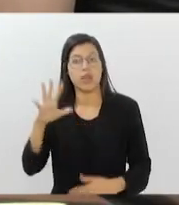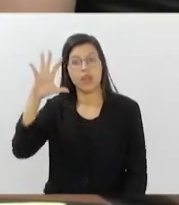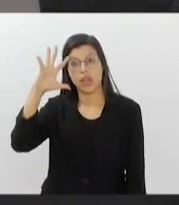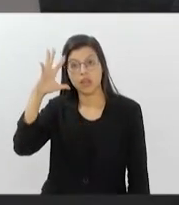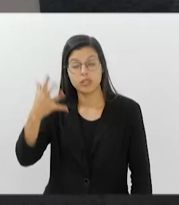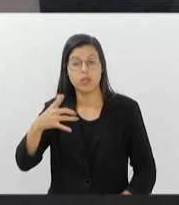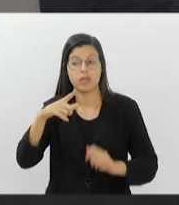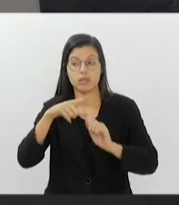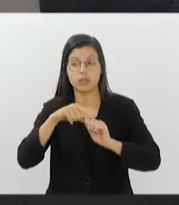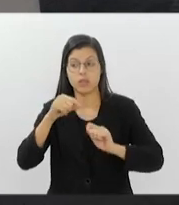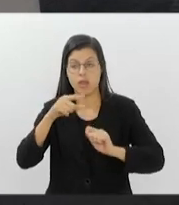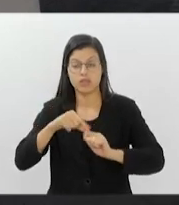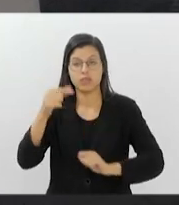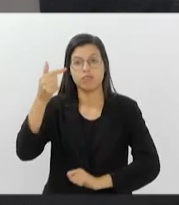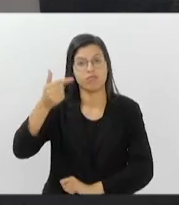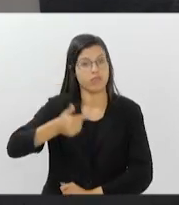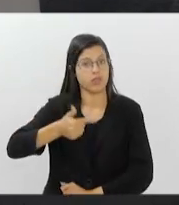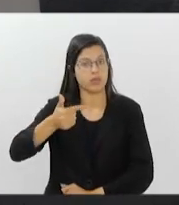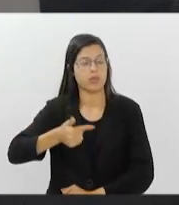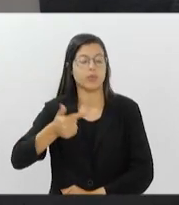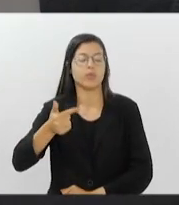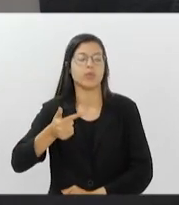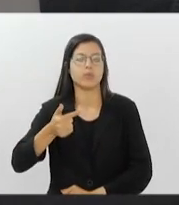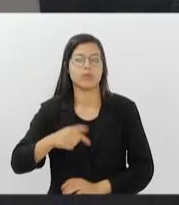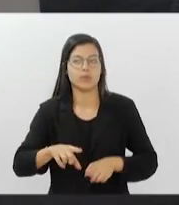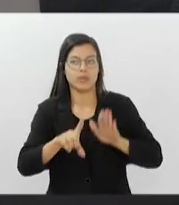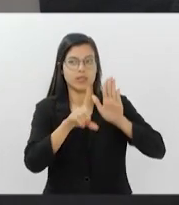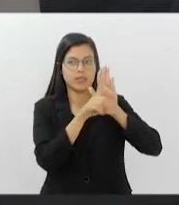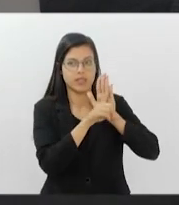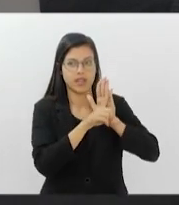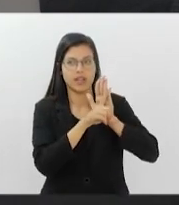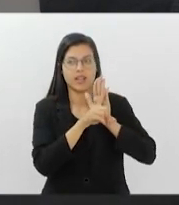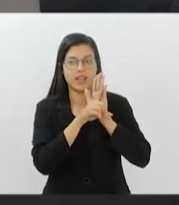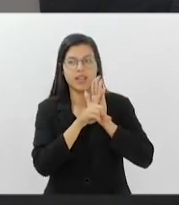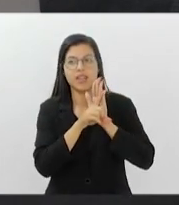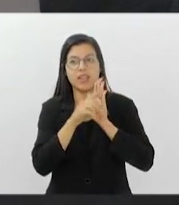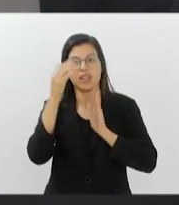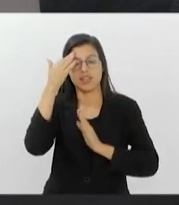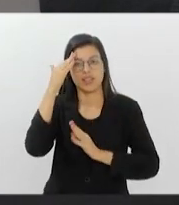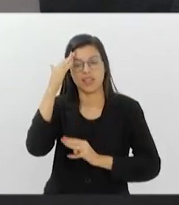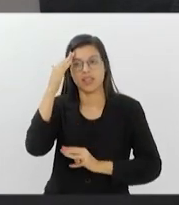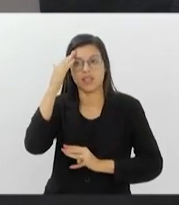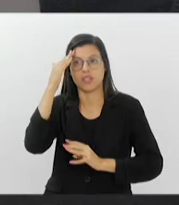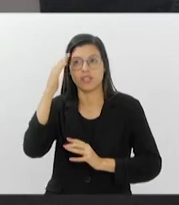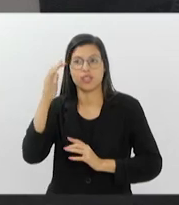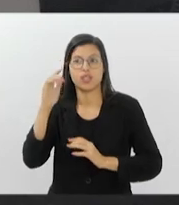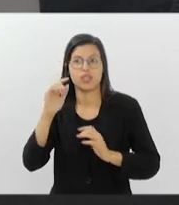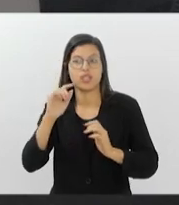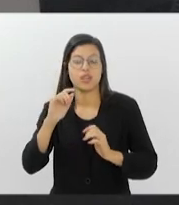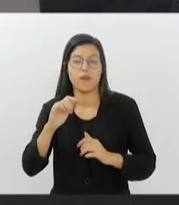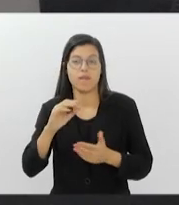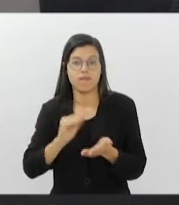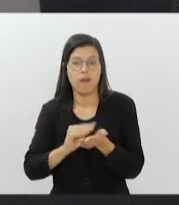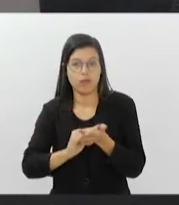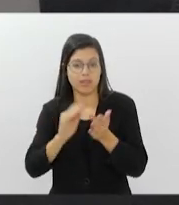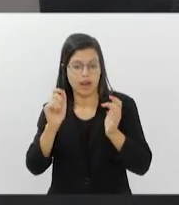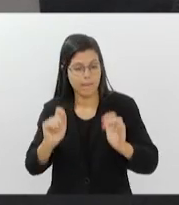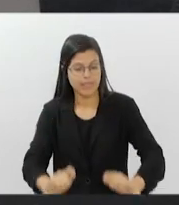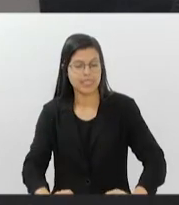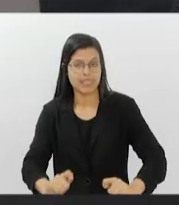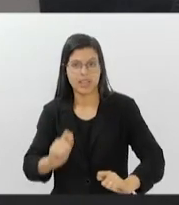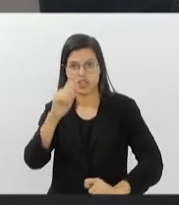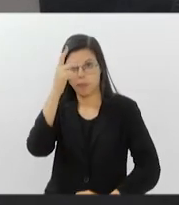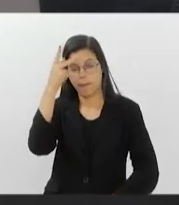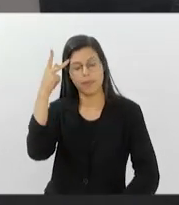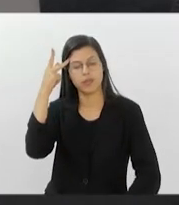artigo 2º. Para fins desta lei, entende-se como incapacidade a pessoa que, por qualquer causa,